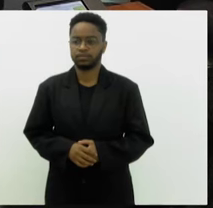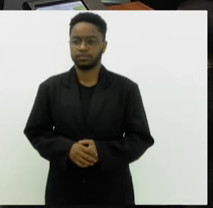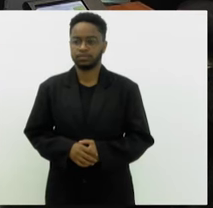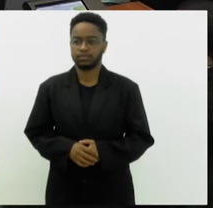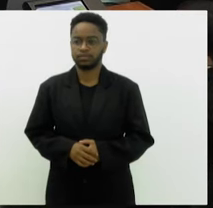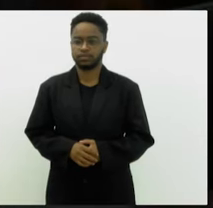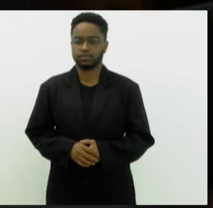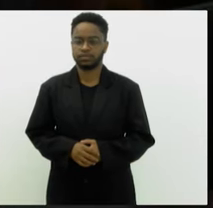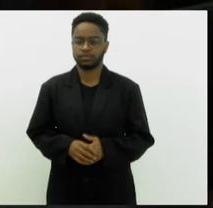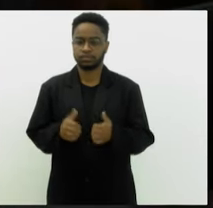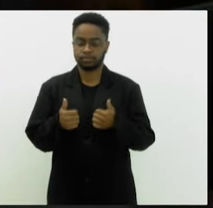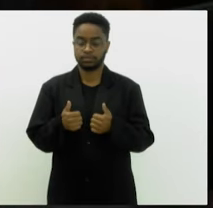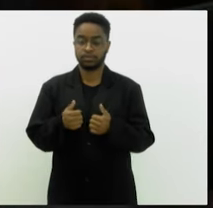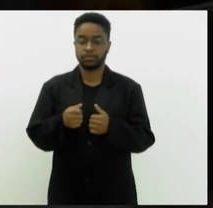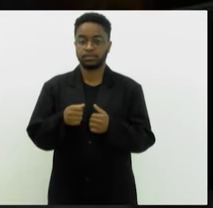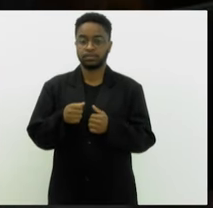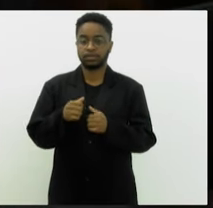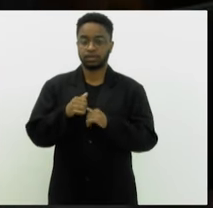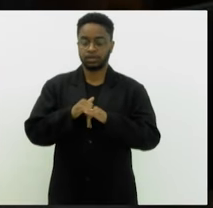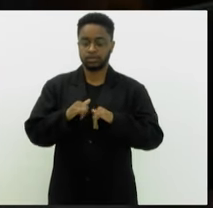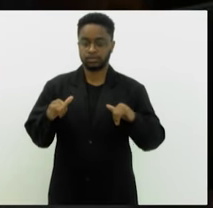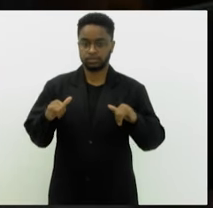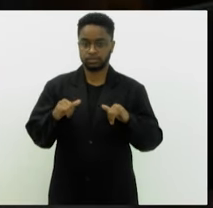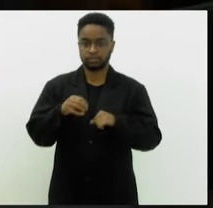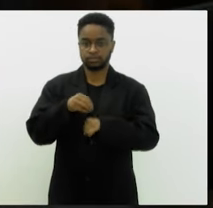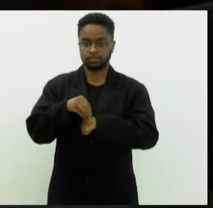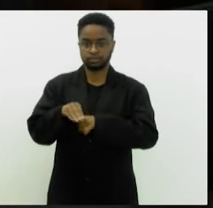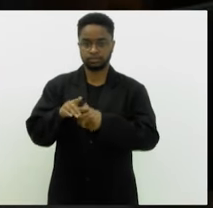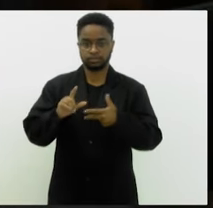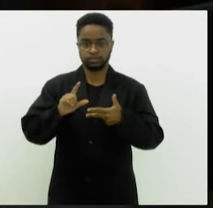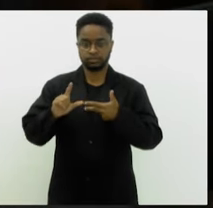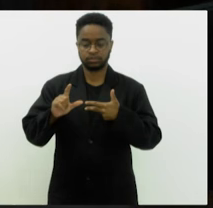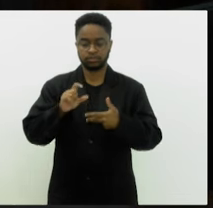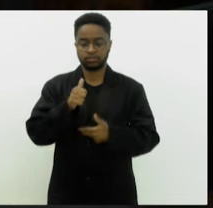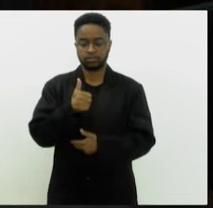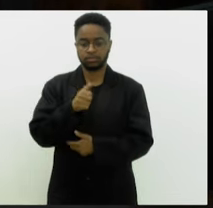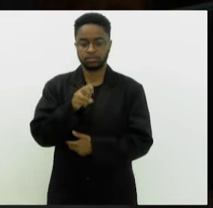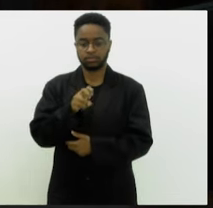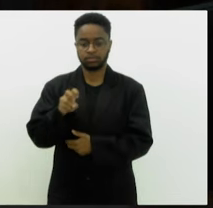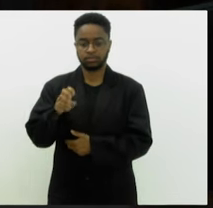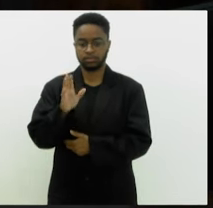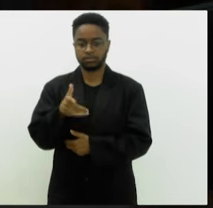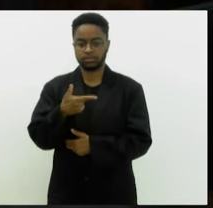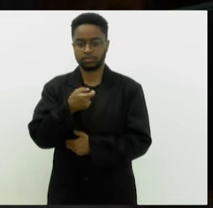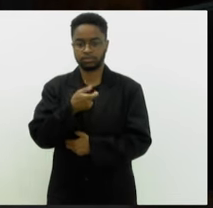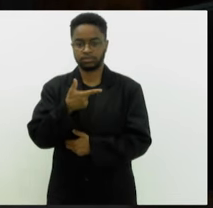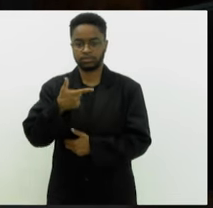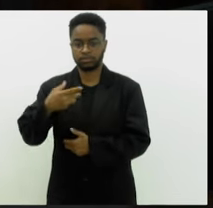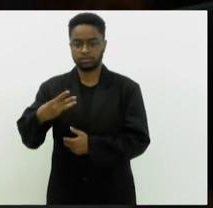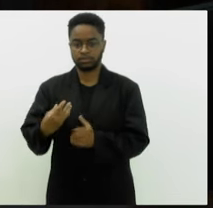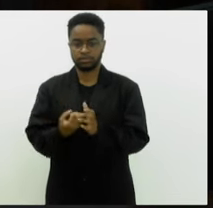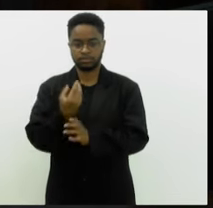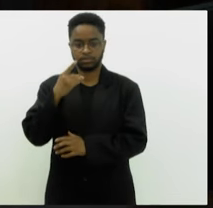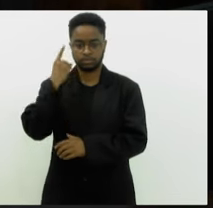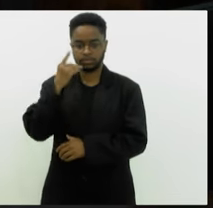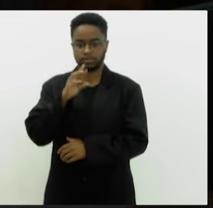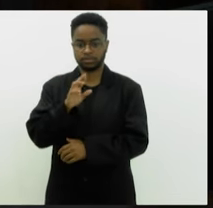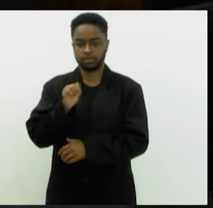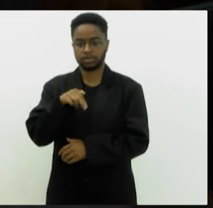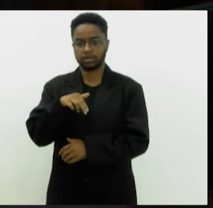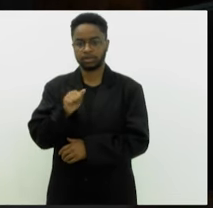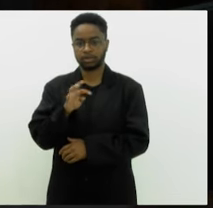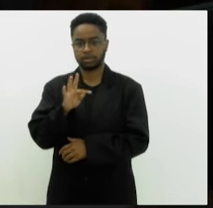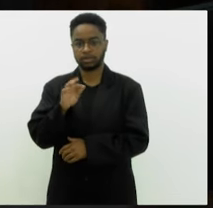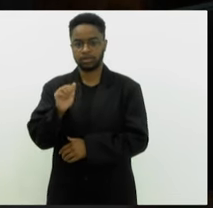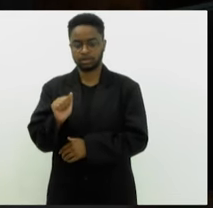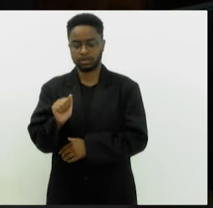Ah, tá. Anuncio. Indicação legislativa 155/2023, de autoria da deputada Renata Souza,